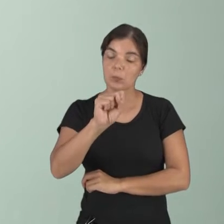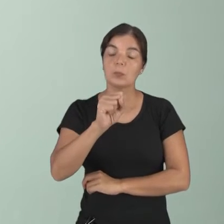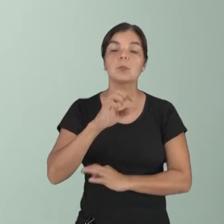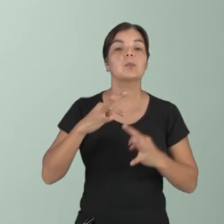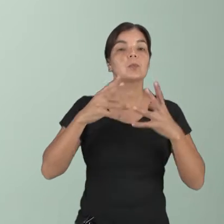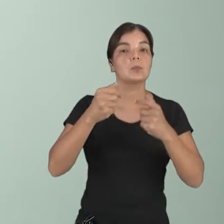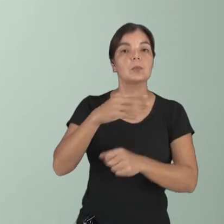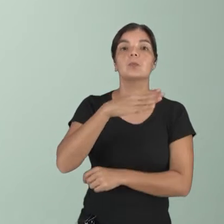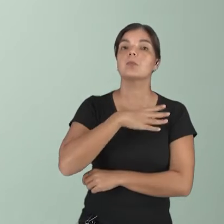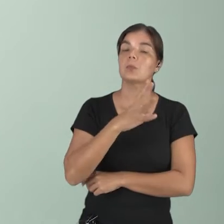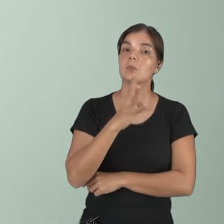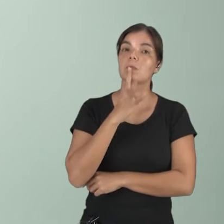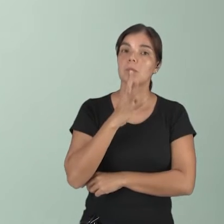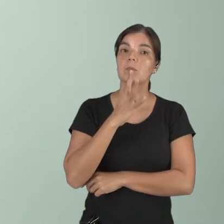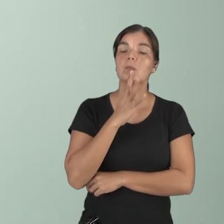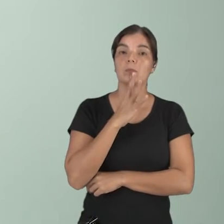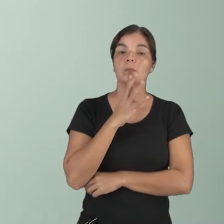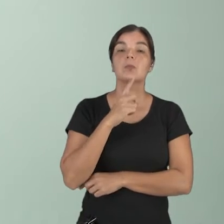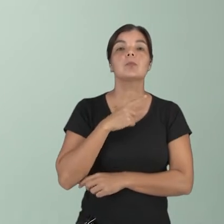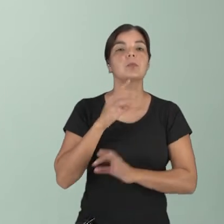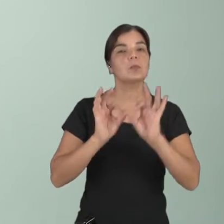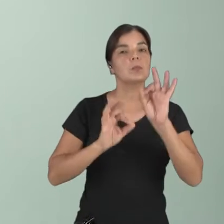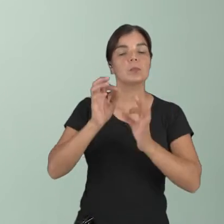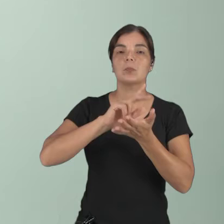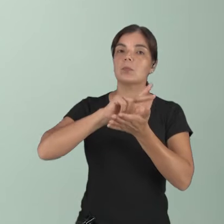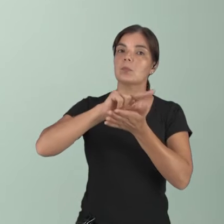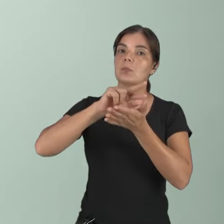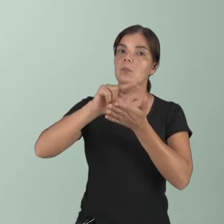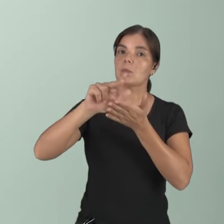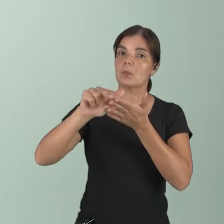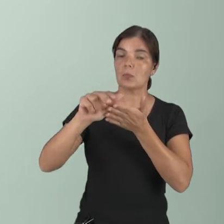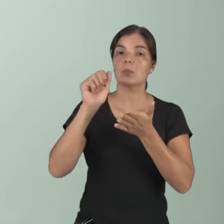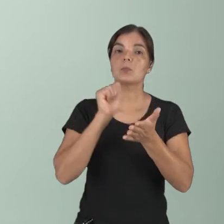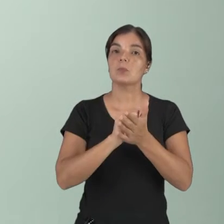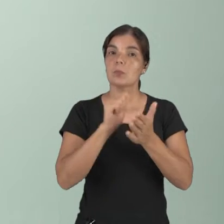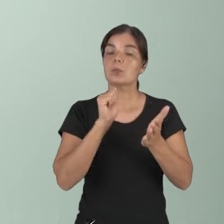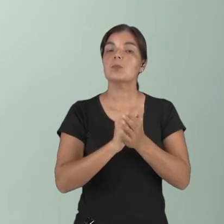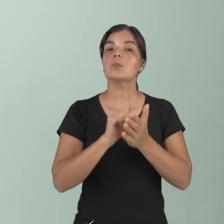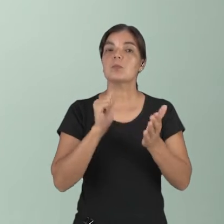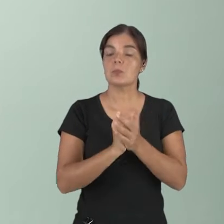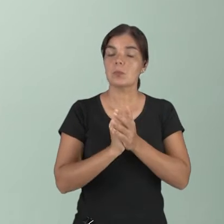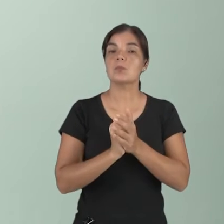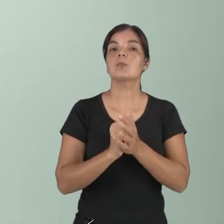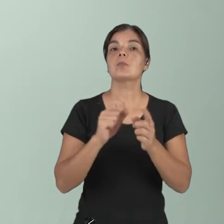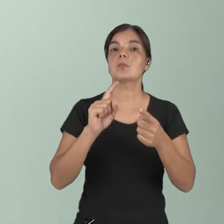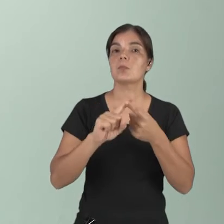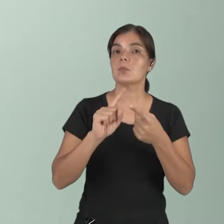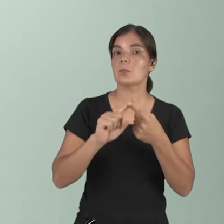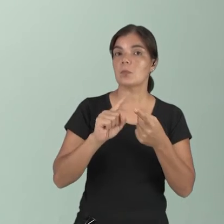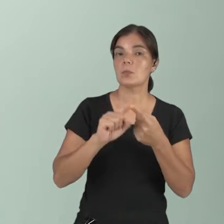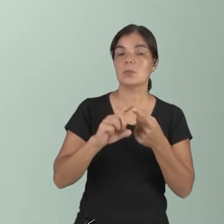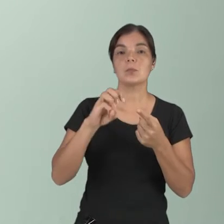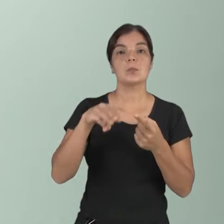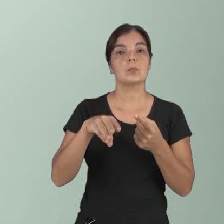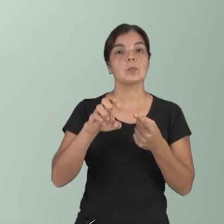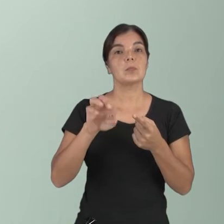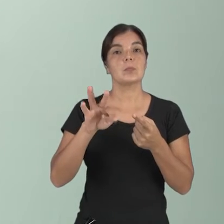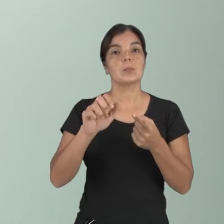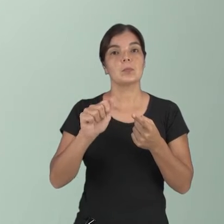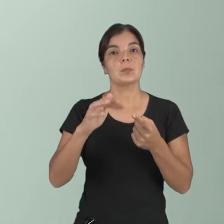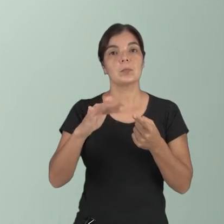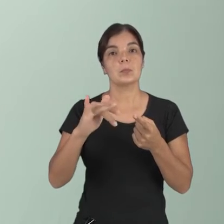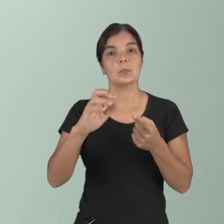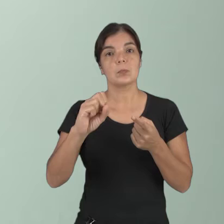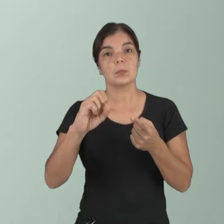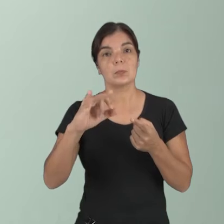teve conhecimento, e ele formulou várias obras. Ele escreveu obras sobre metafísica, ele